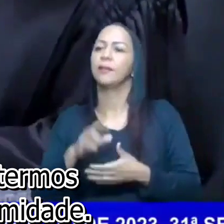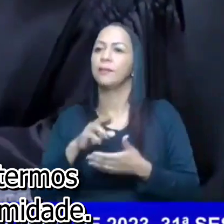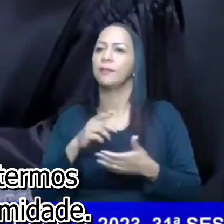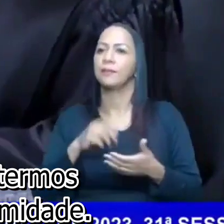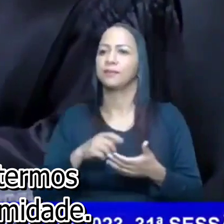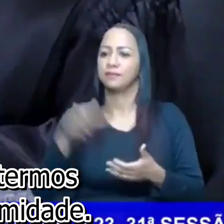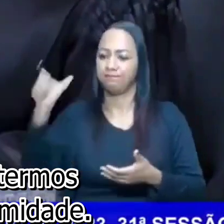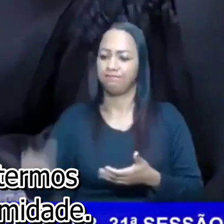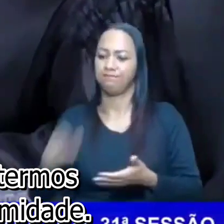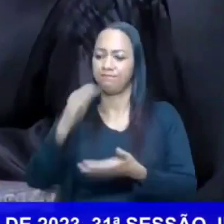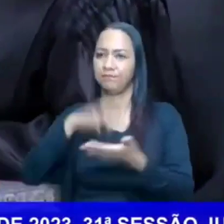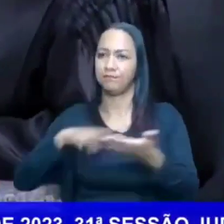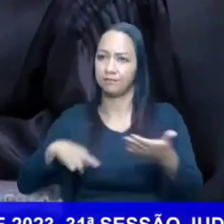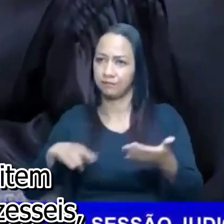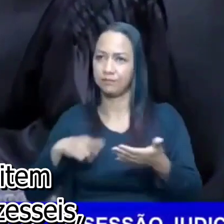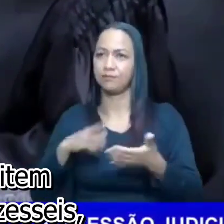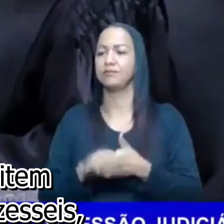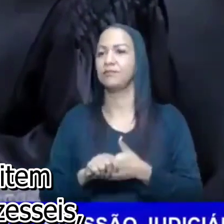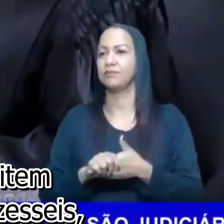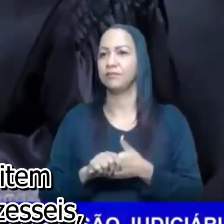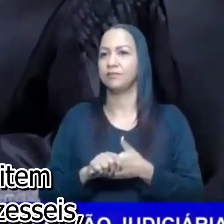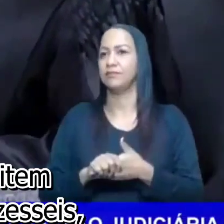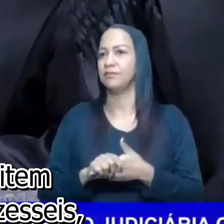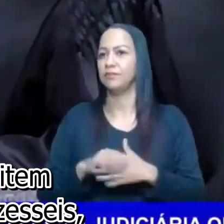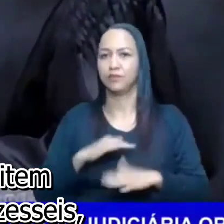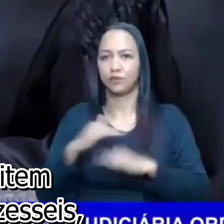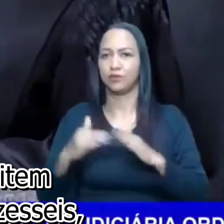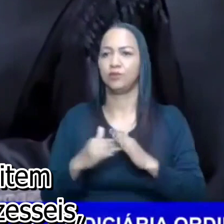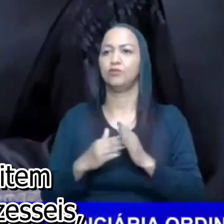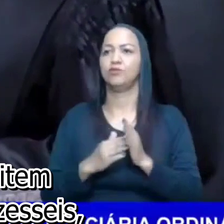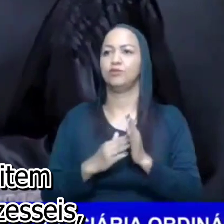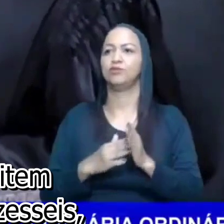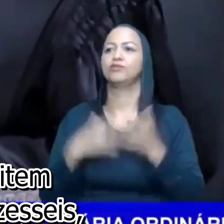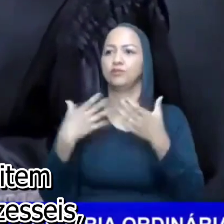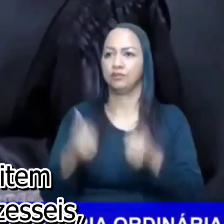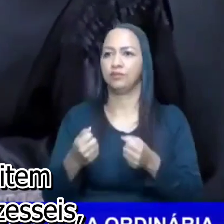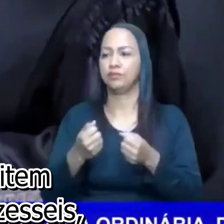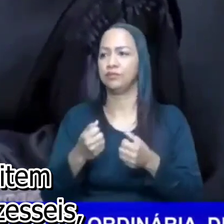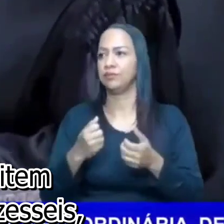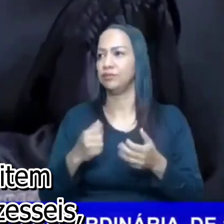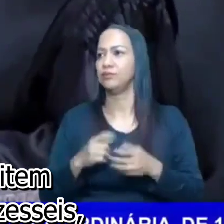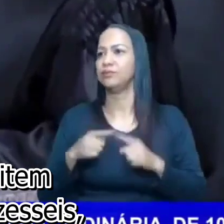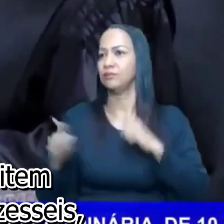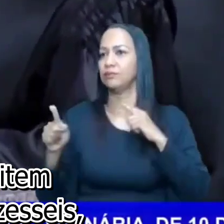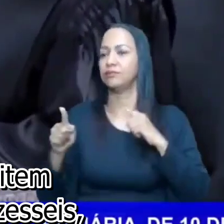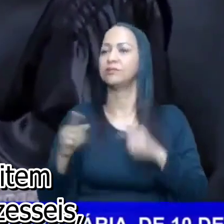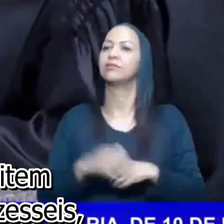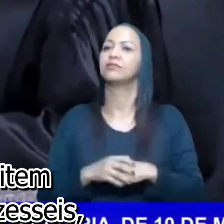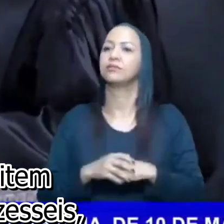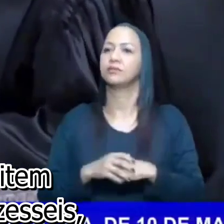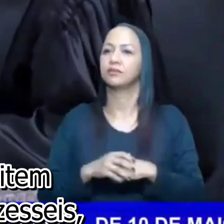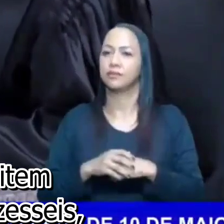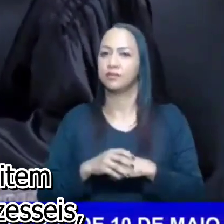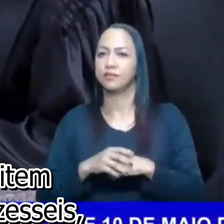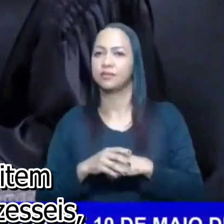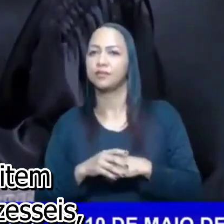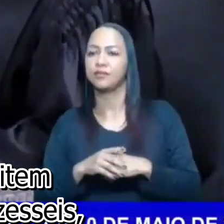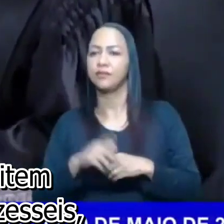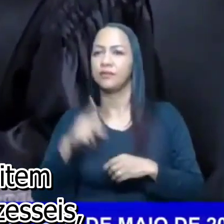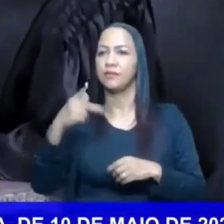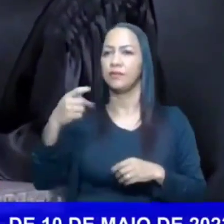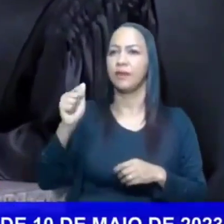a unanimidade. Vamos à doutora Paula. Agora, a partir do item 6º, a doutora Paula tem a do 6